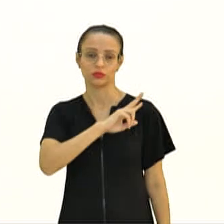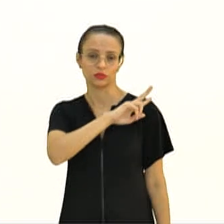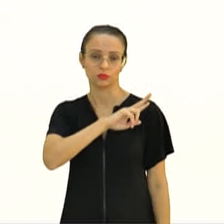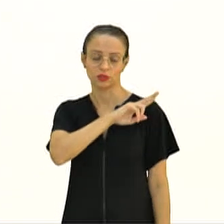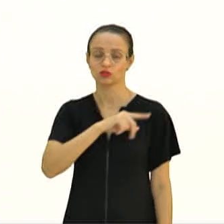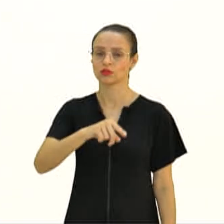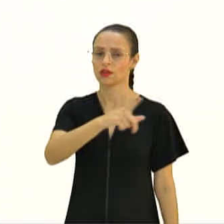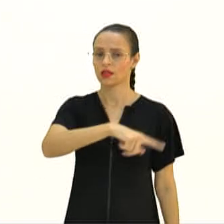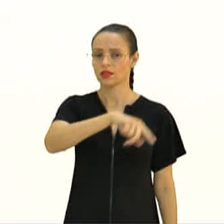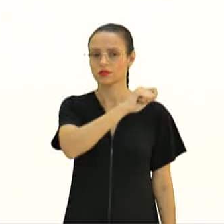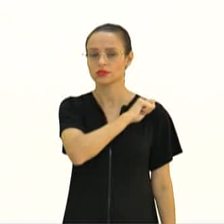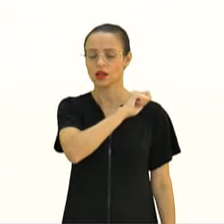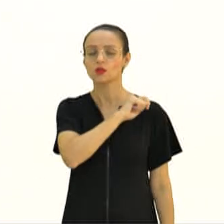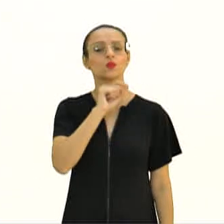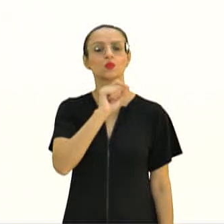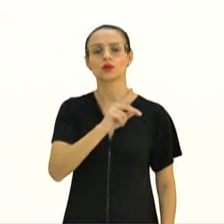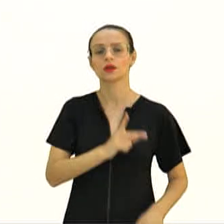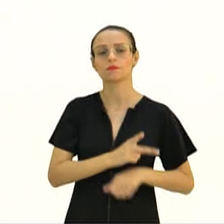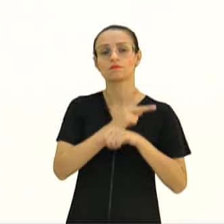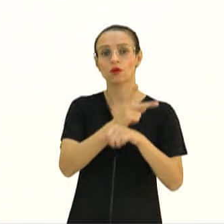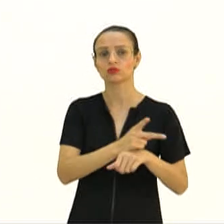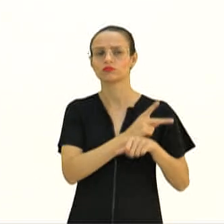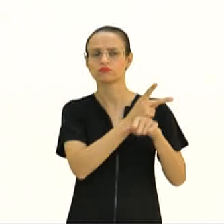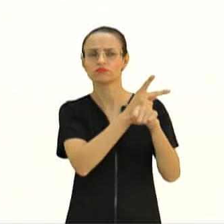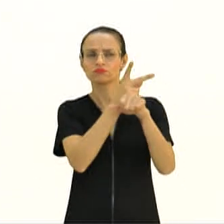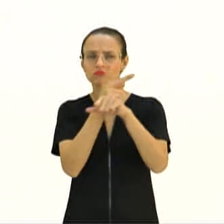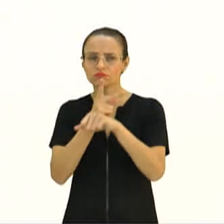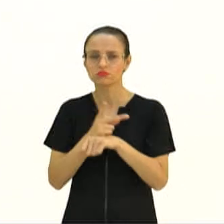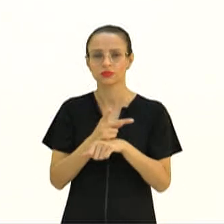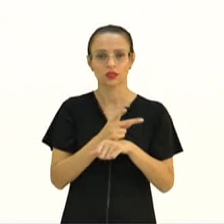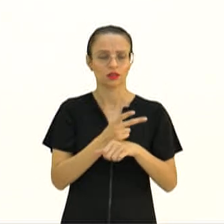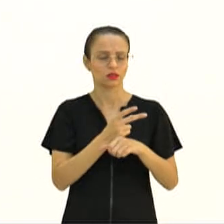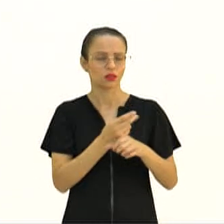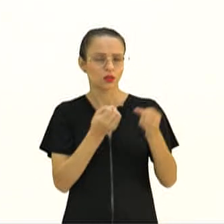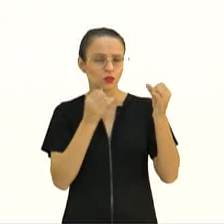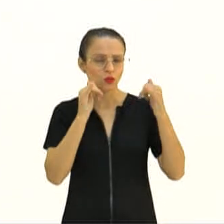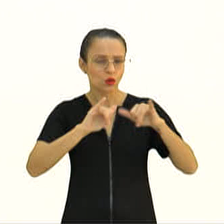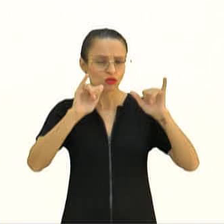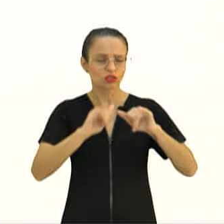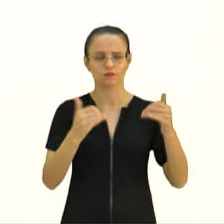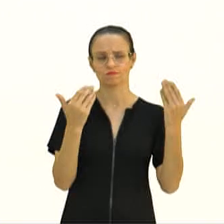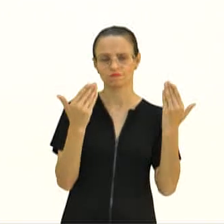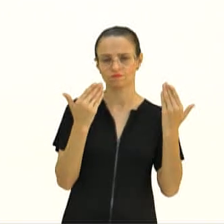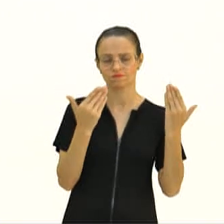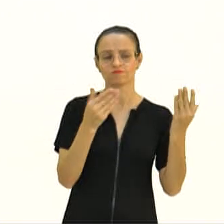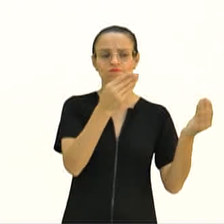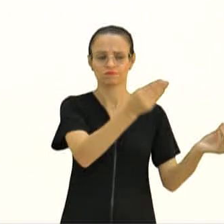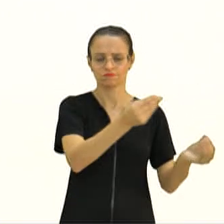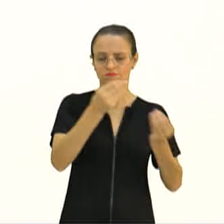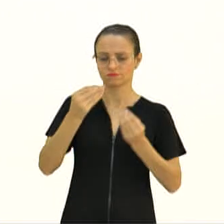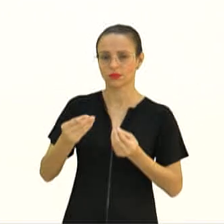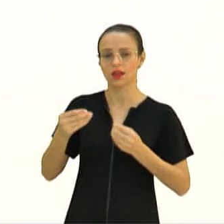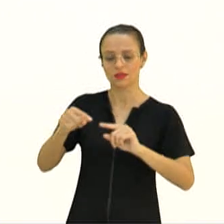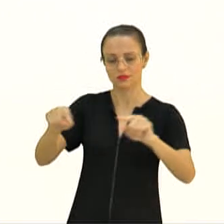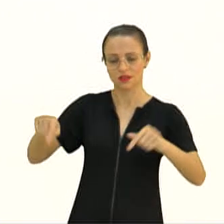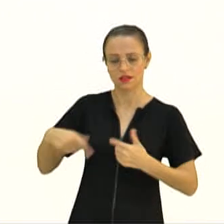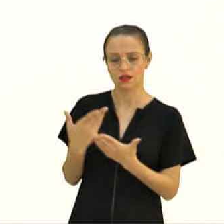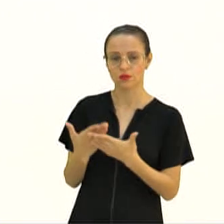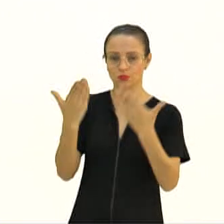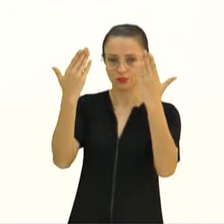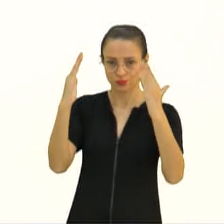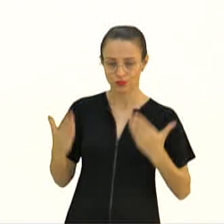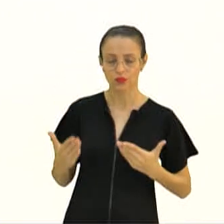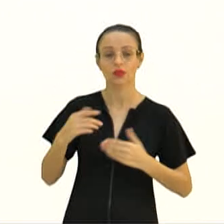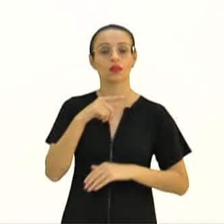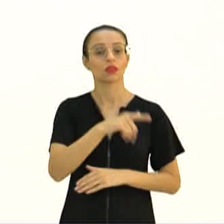próprios estudantes buscam as notícias de cunho duvidoso para análise em sala de aula. A ideia é que